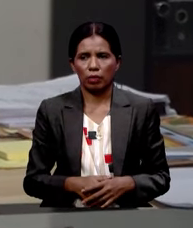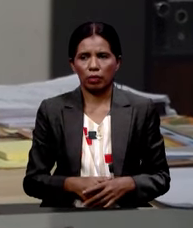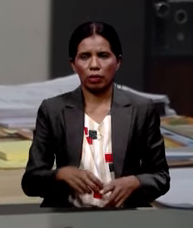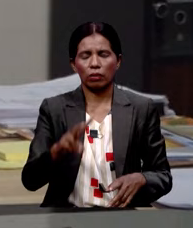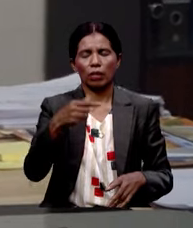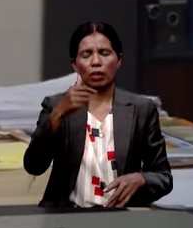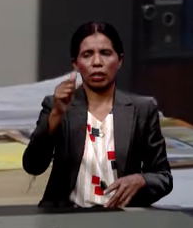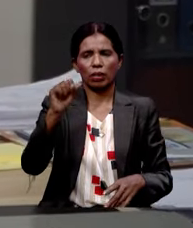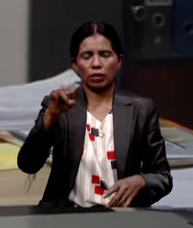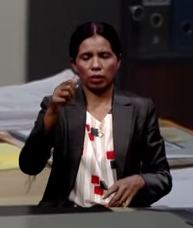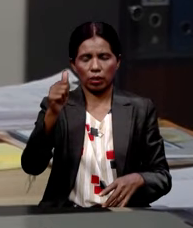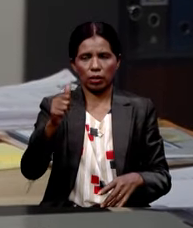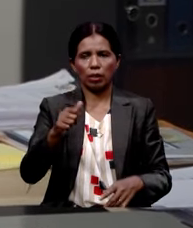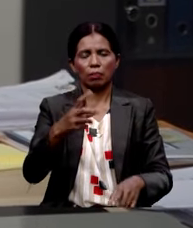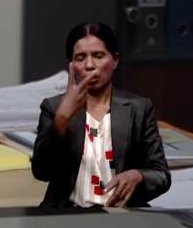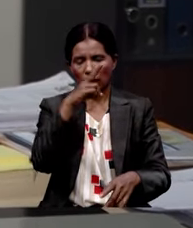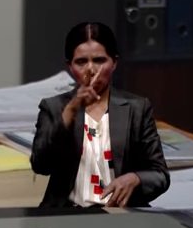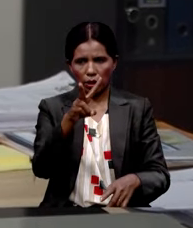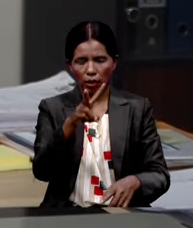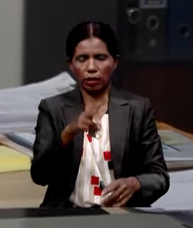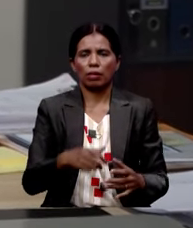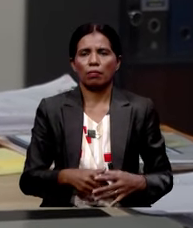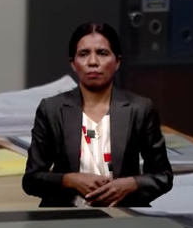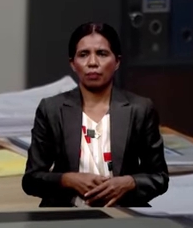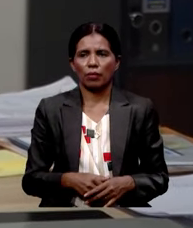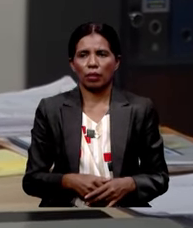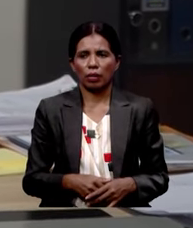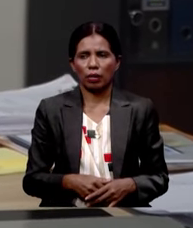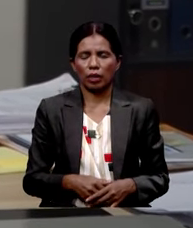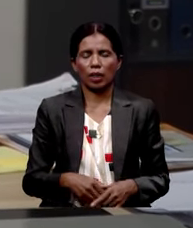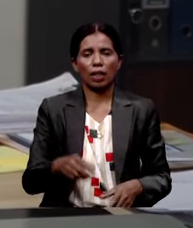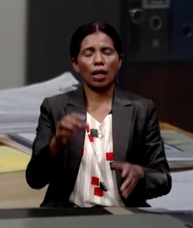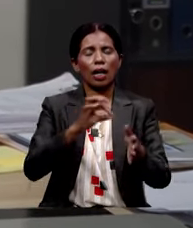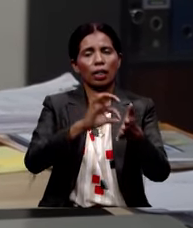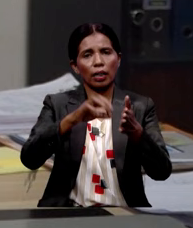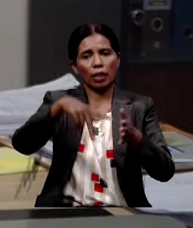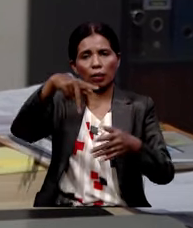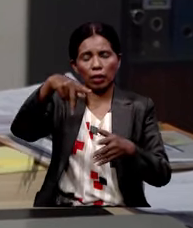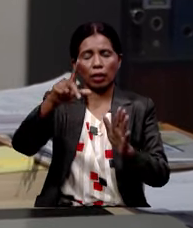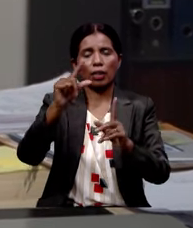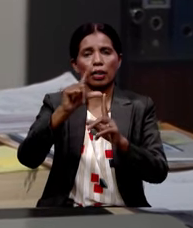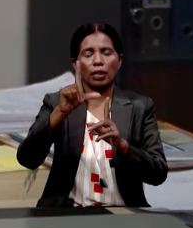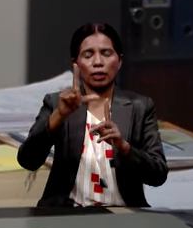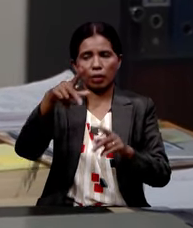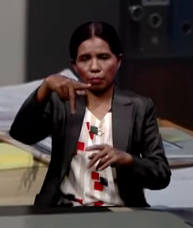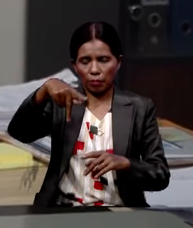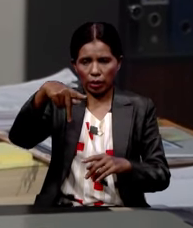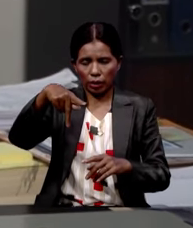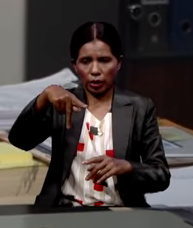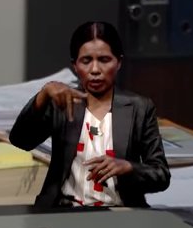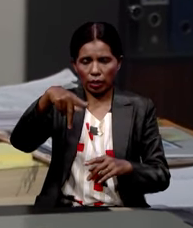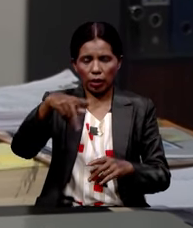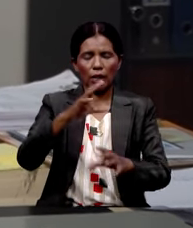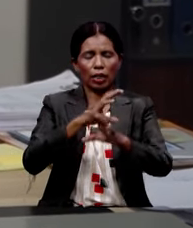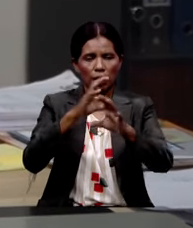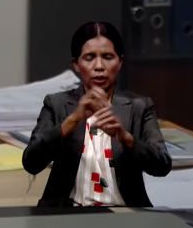ia vaganza não vai ia na hirare ia não vai as sinais p portanto as sinais p né careta bela para